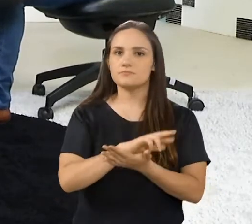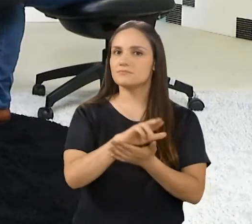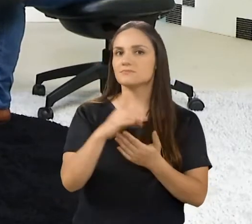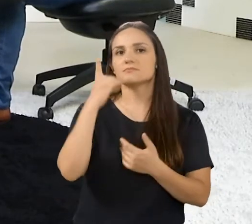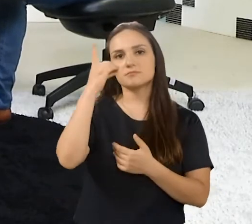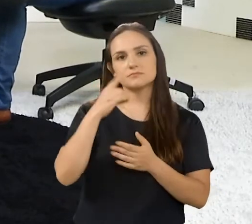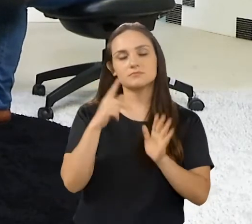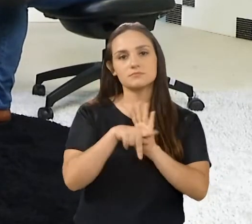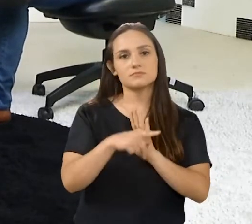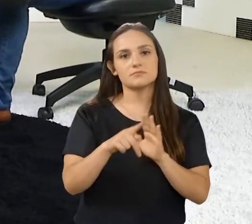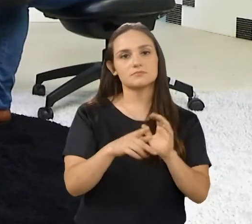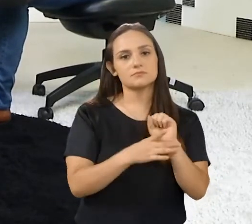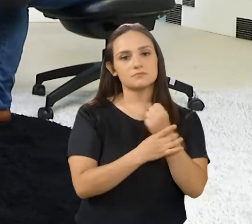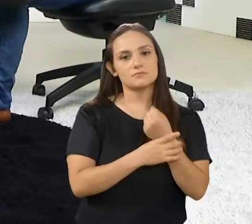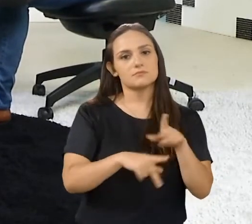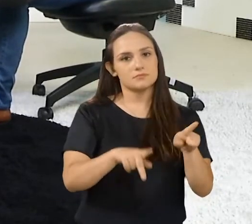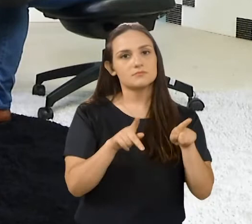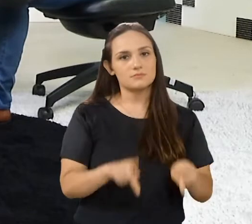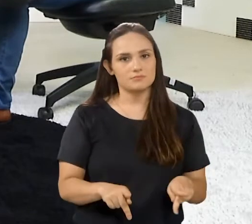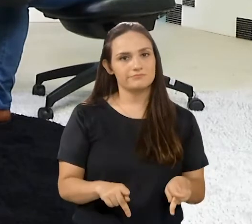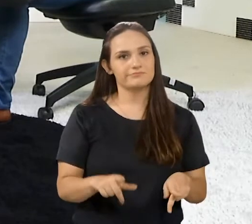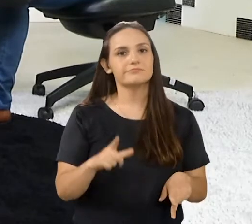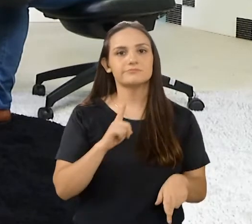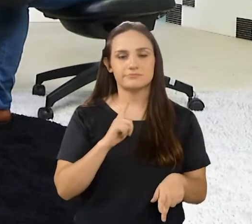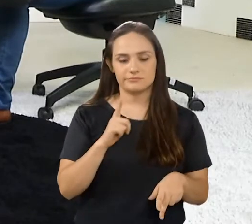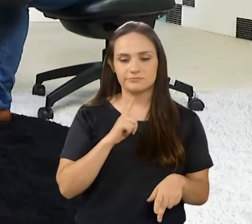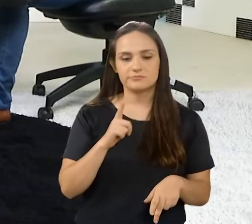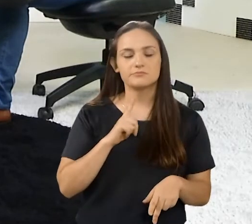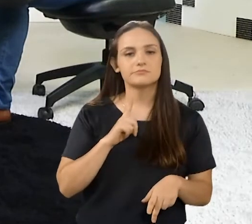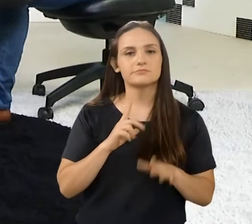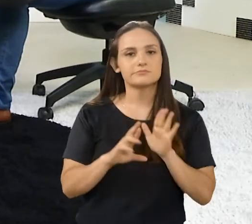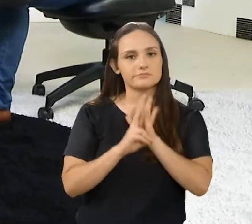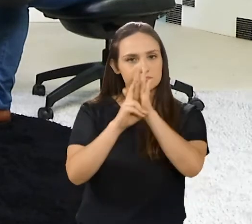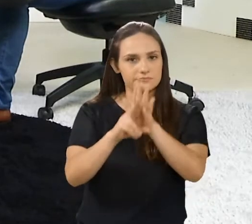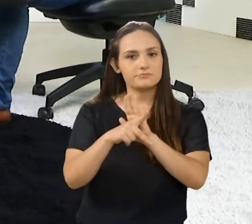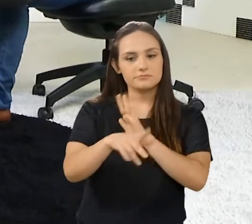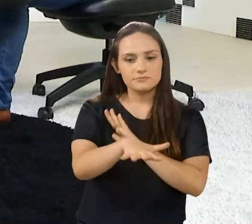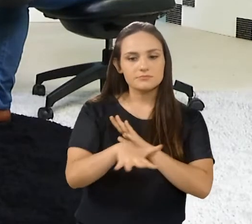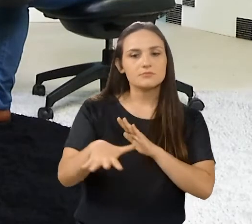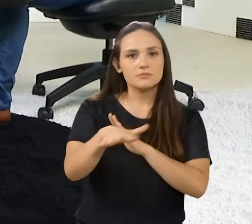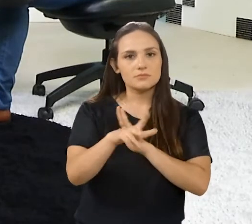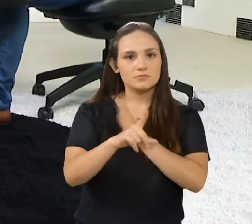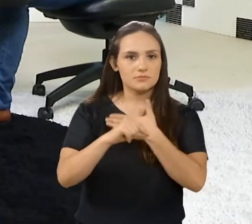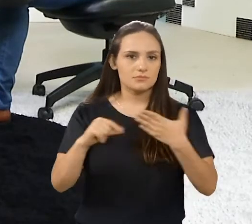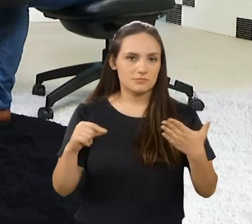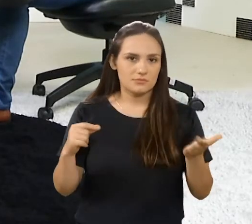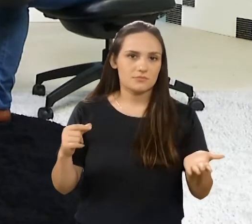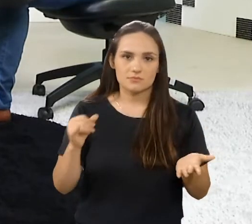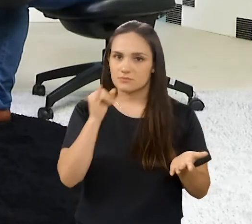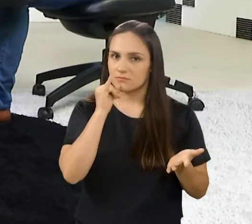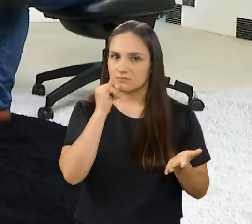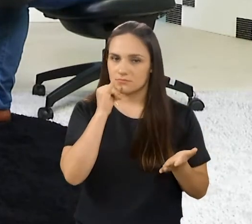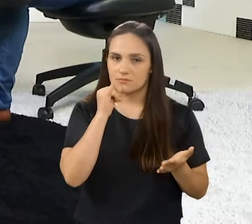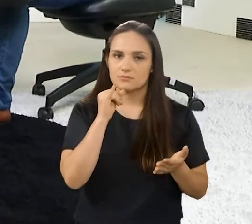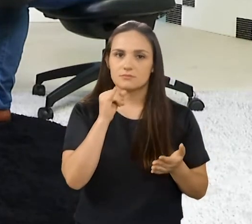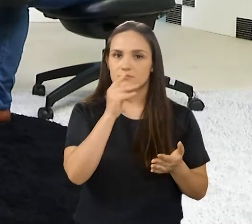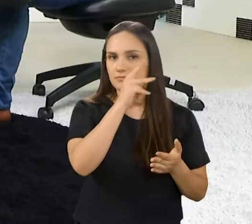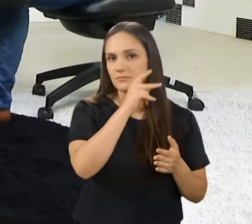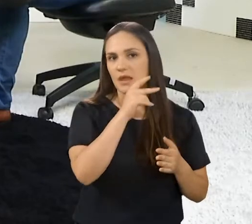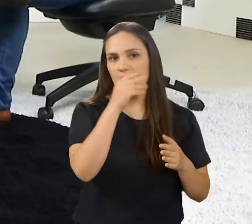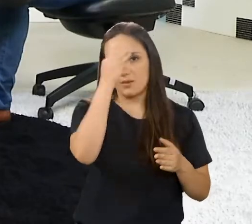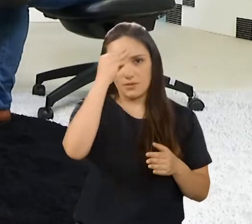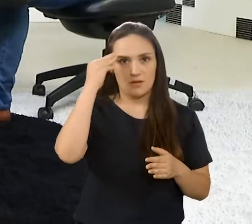são da segurança pública, nós temos representantes na Casa de Leis que são dessas regiões diretamente afetadas, como de Corumbá, como